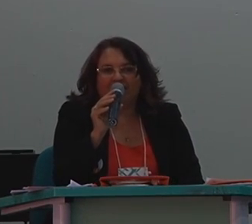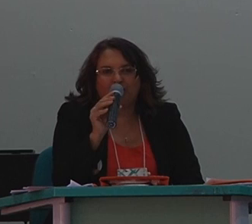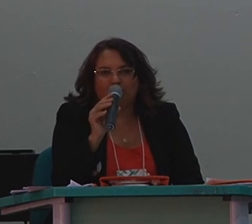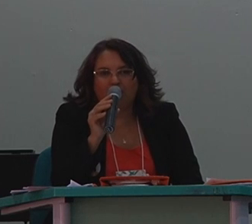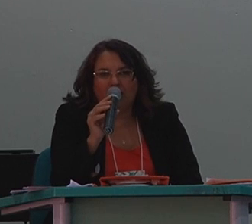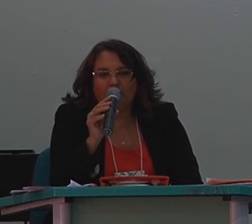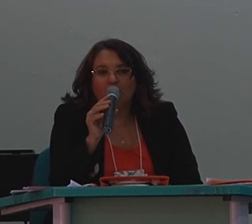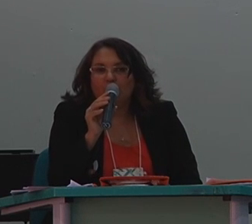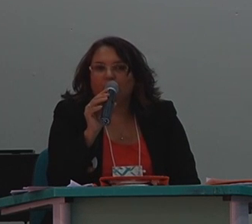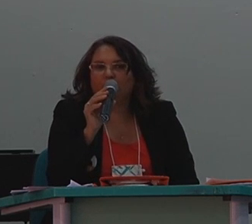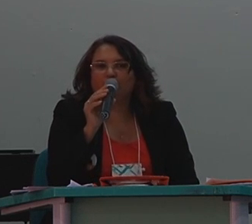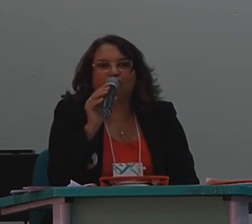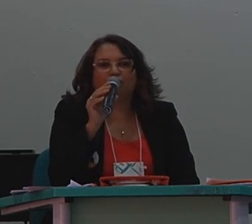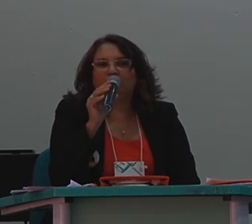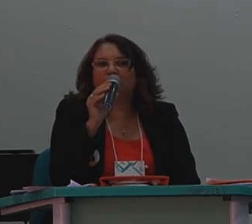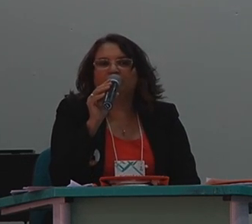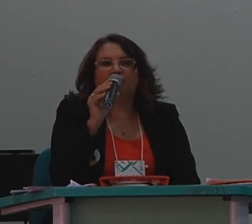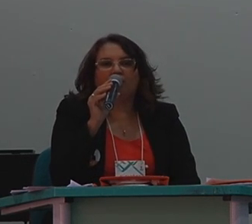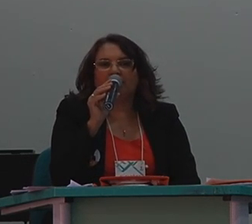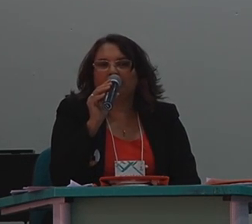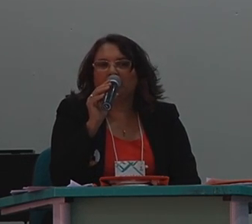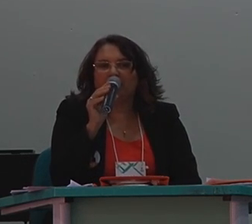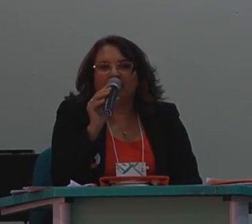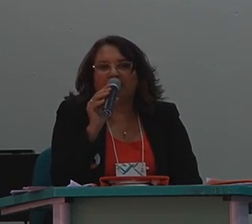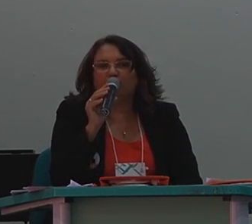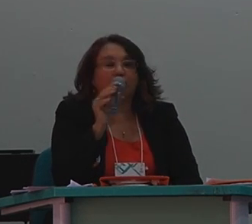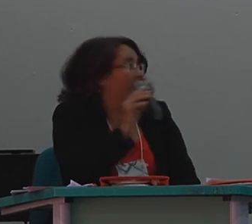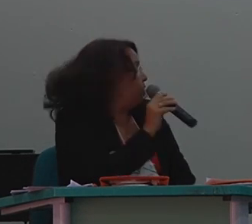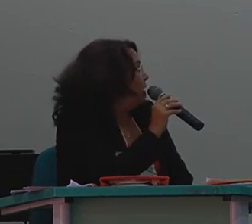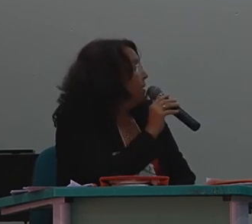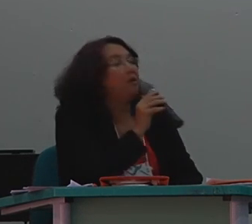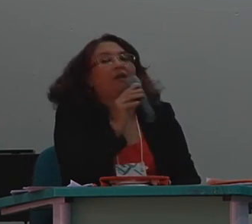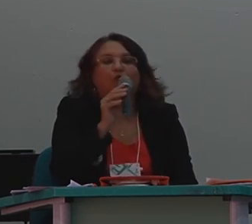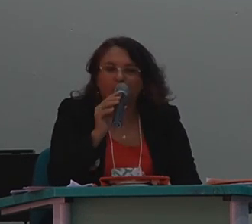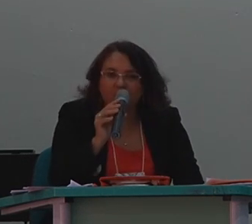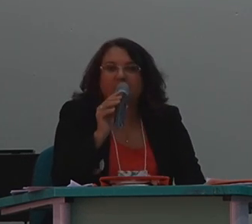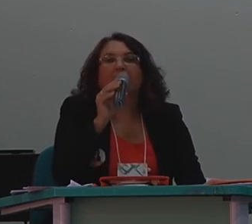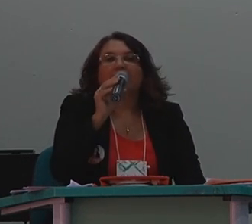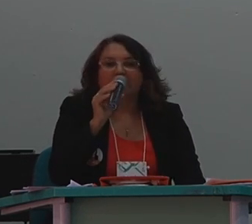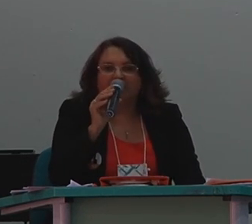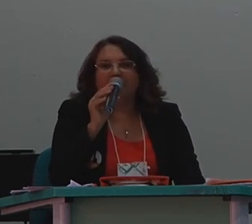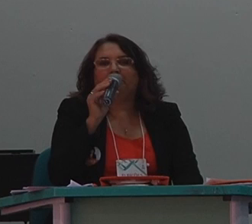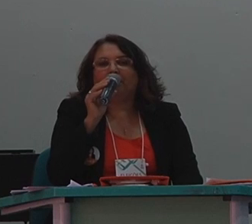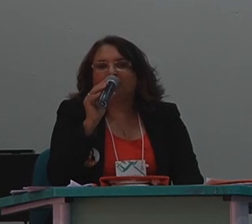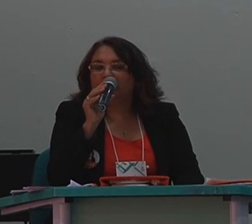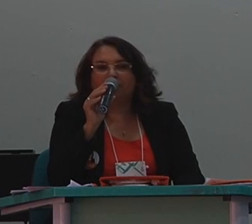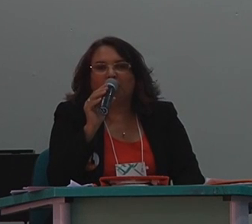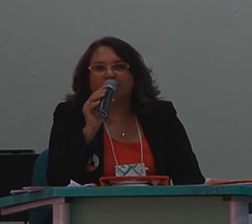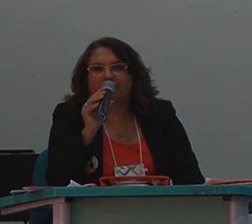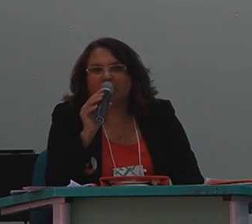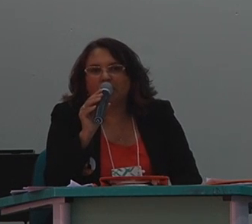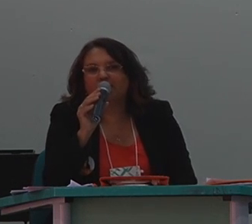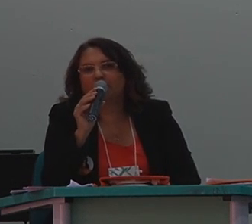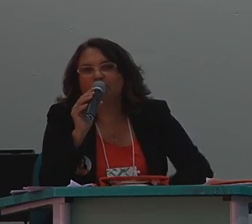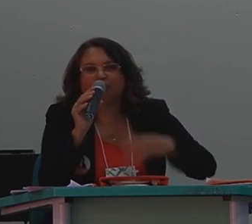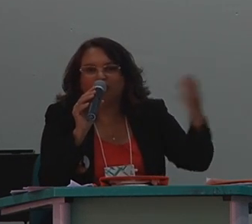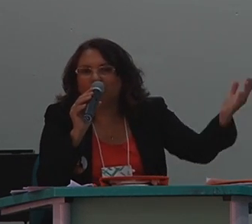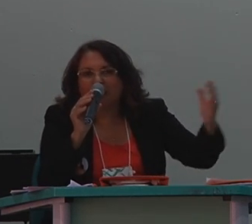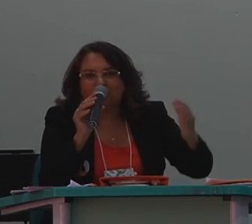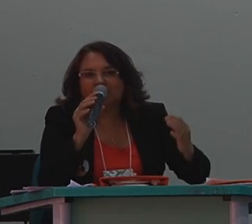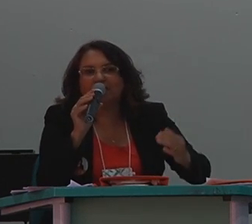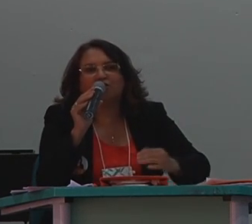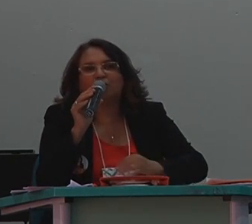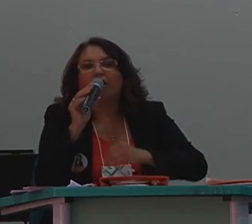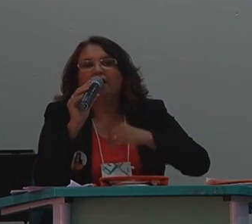propriedade intelectual. Nós construímos de forma democrática os regulamentos de pós-graduação